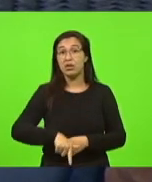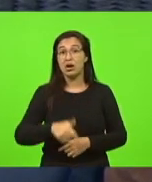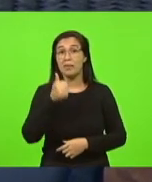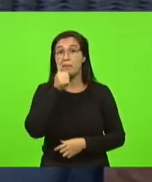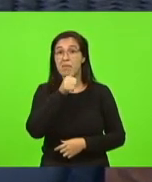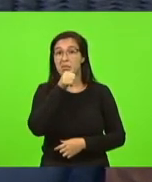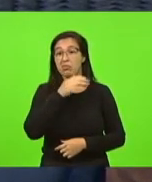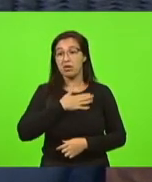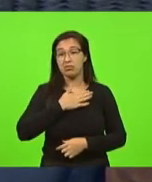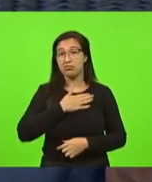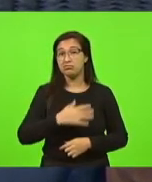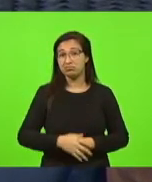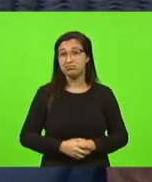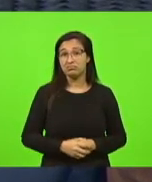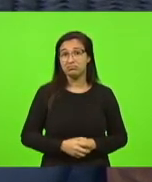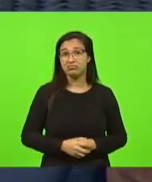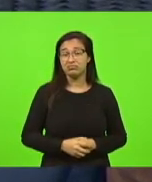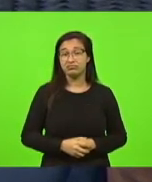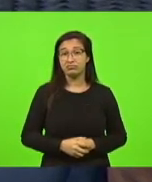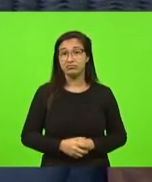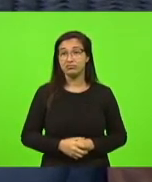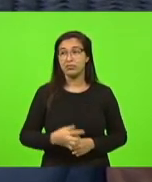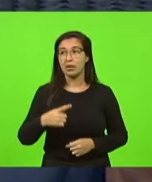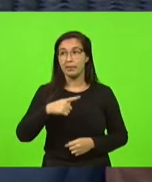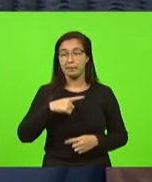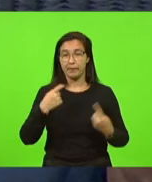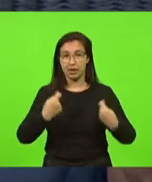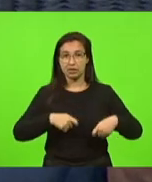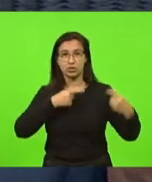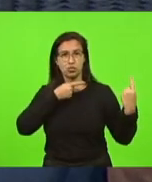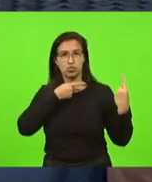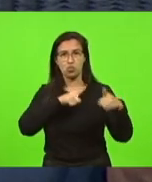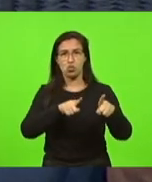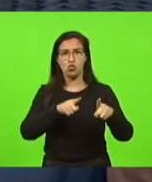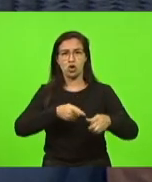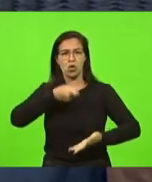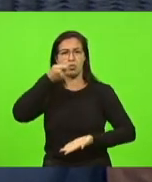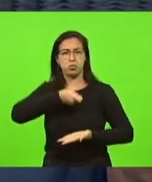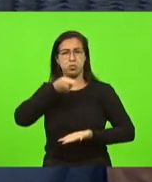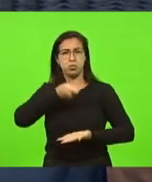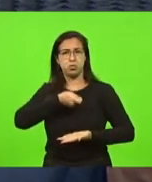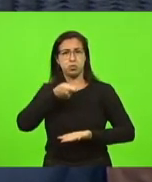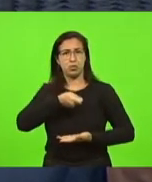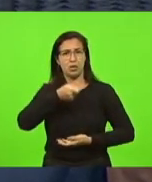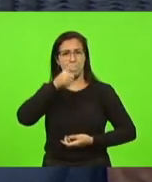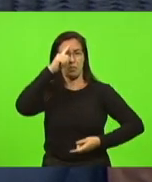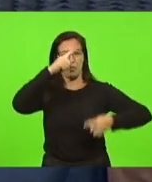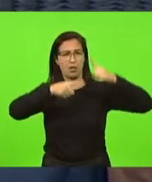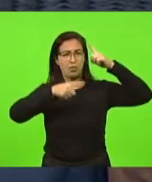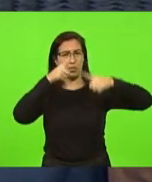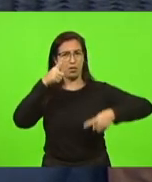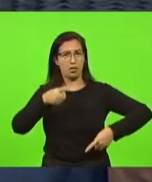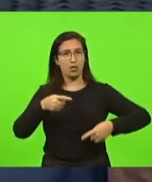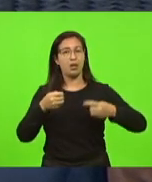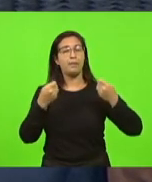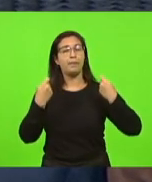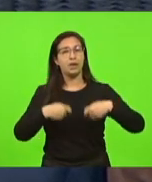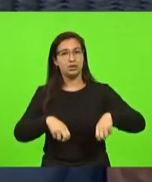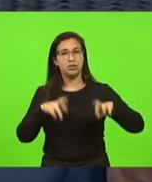tenho que combater a tirania do mais forte, que eu tenho que tratar com respeitos